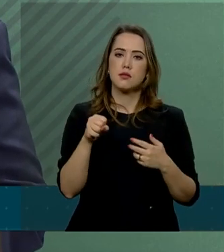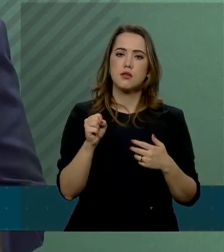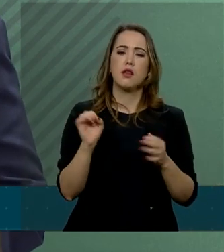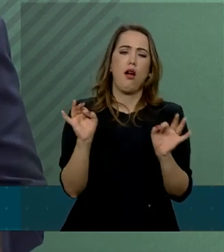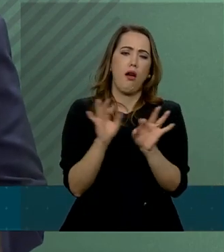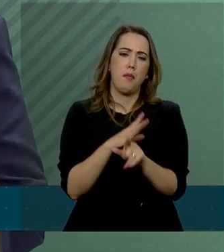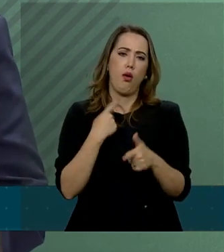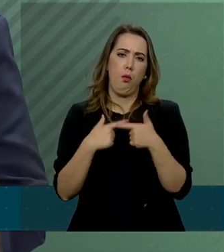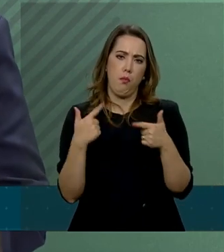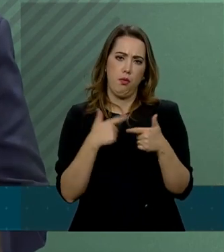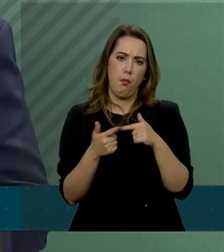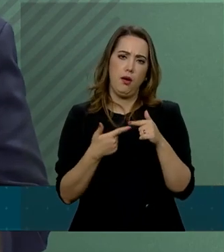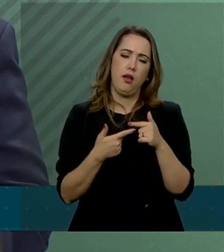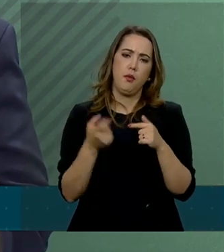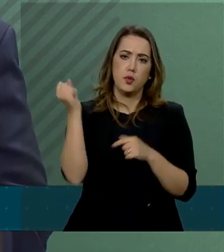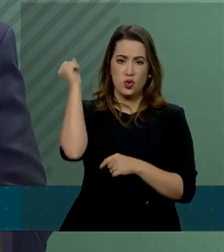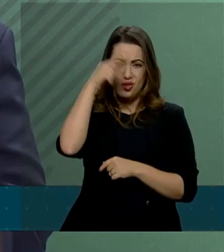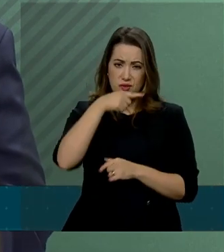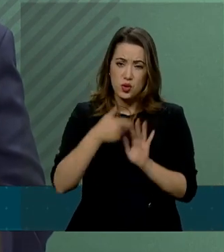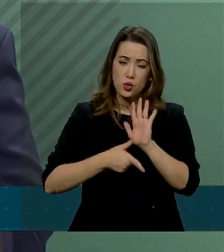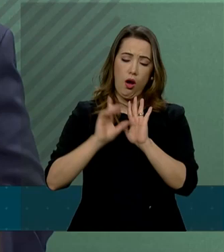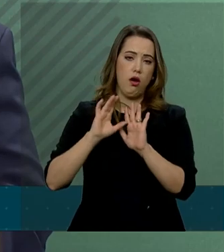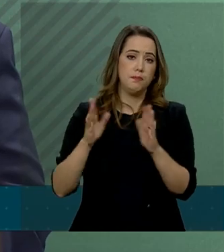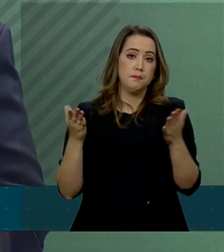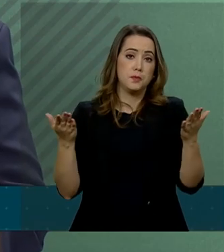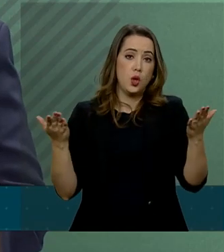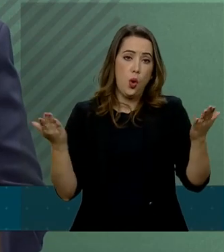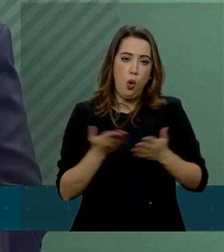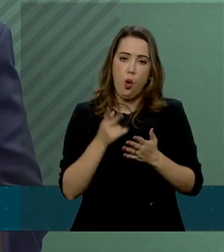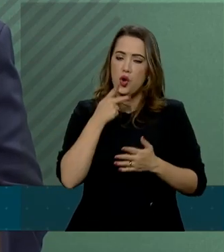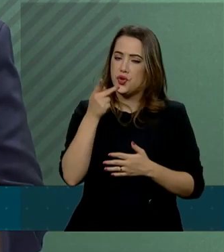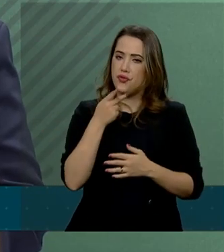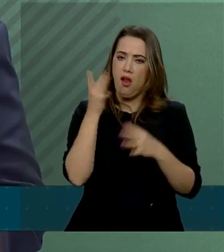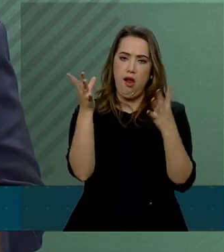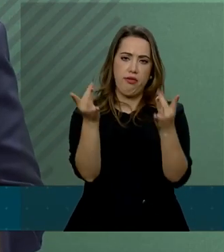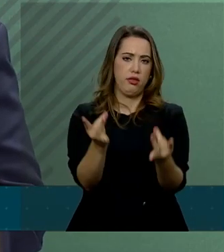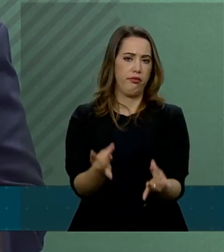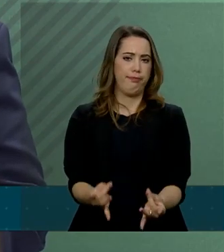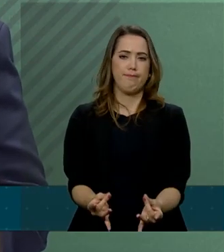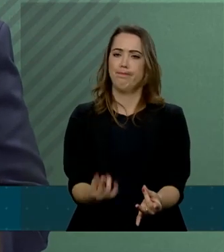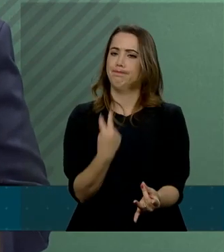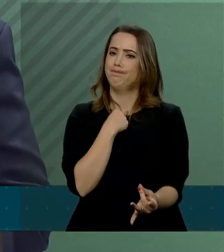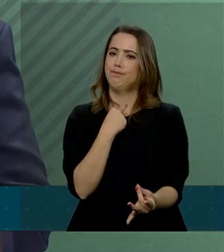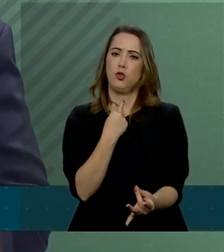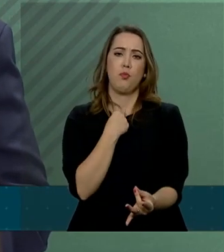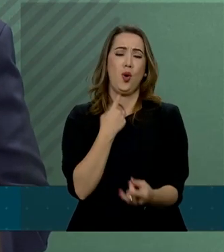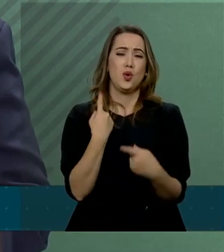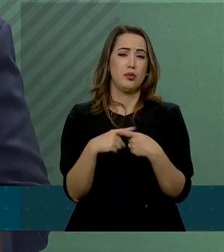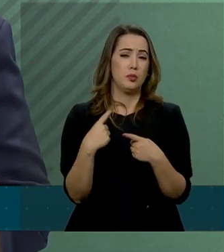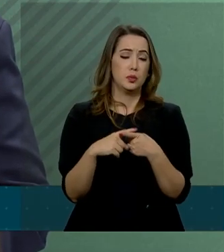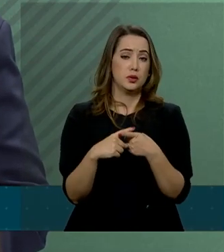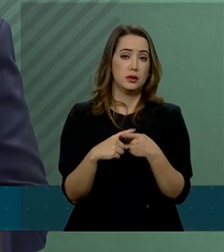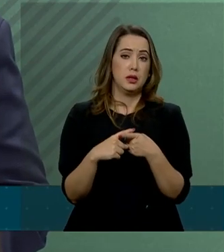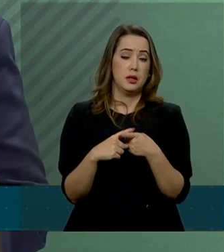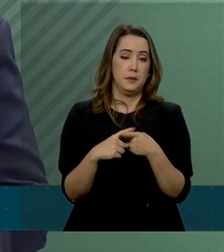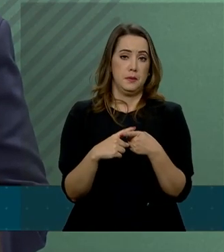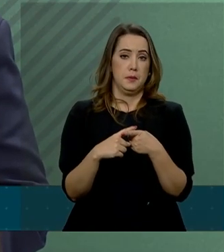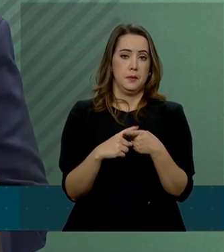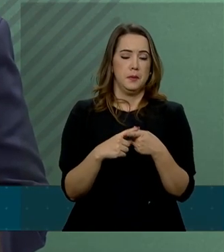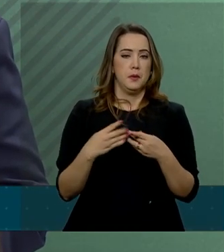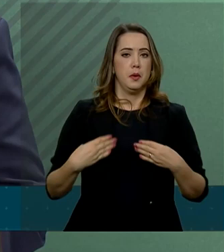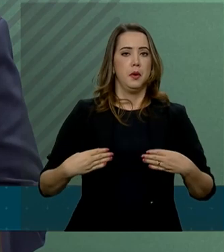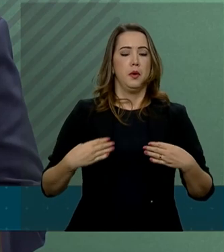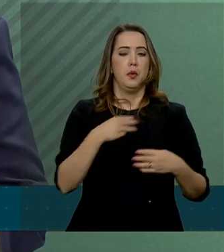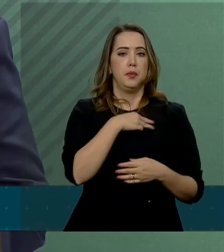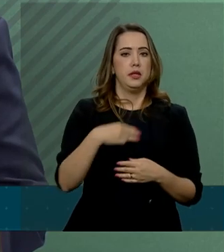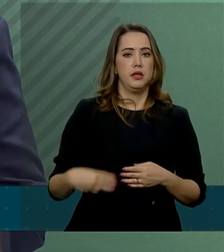que nós tínhamos no passado eu não tenho como te avançar ainda quais são essas características porque como eu disse o ministro da